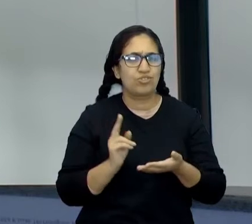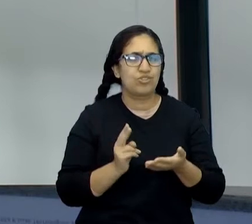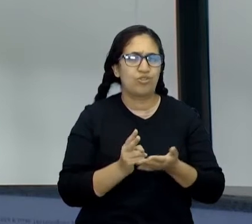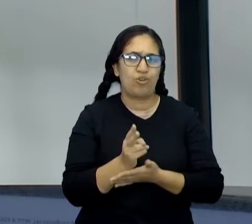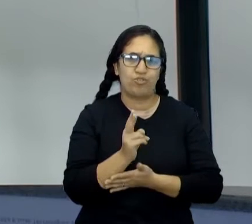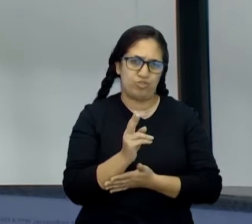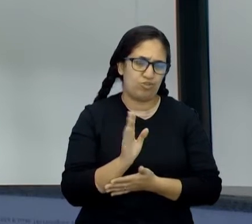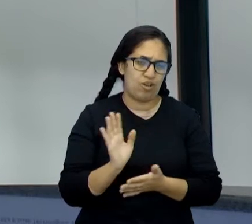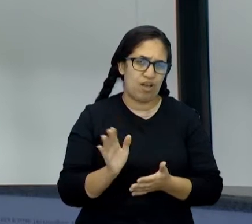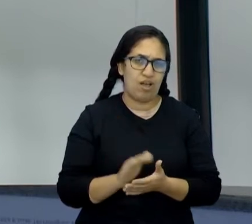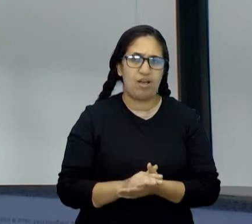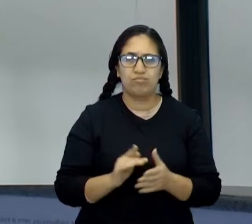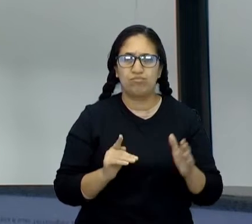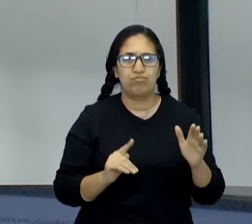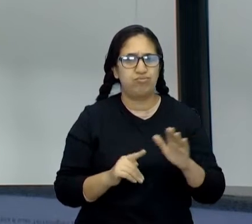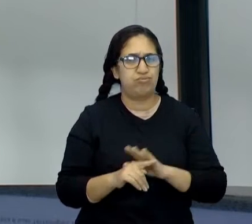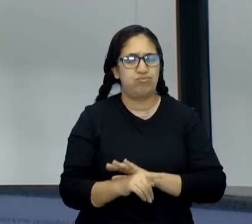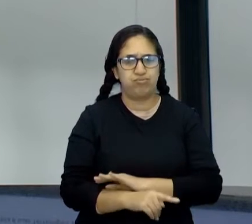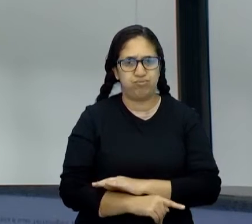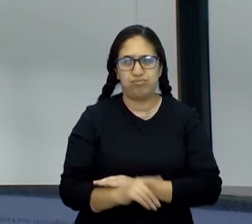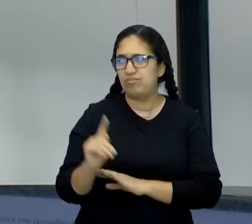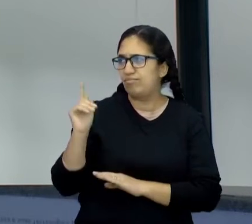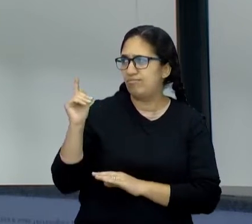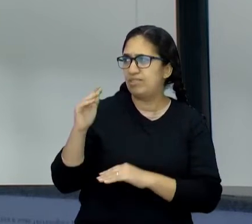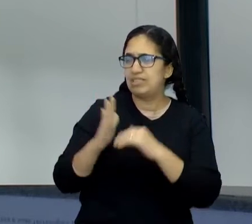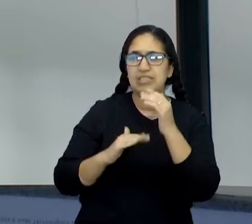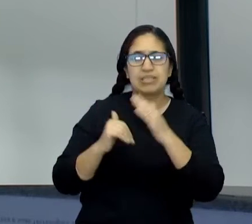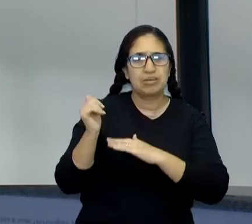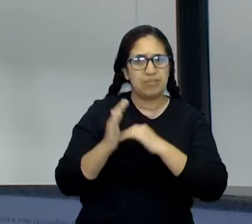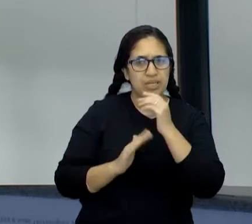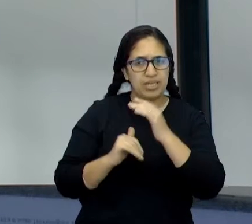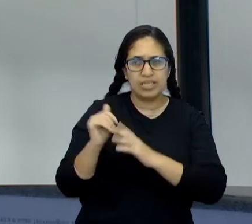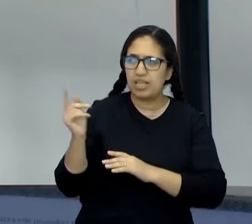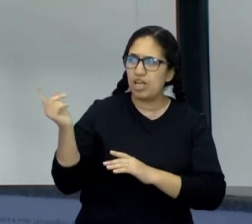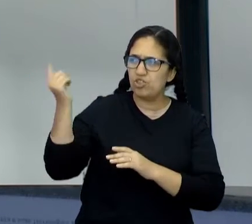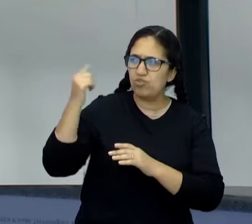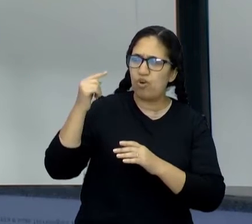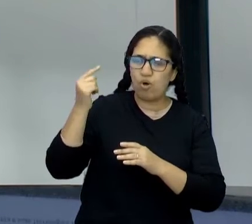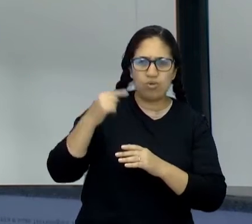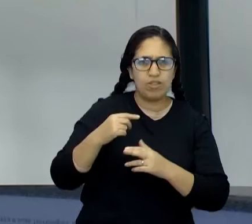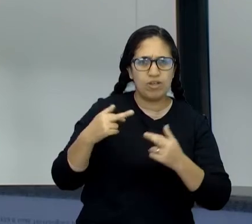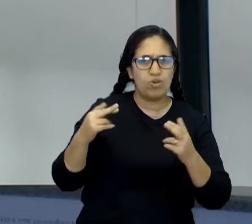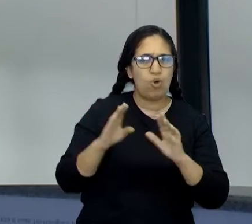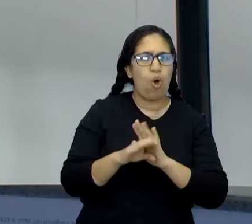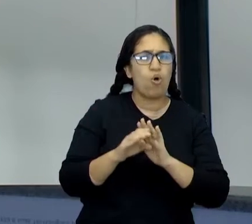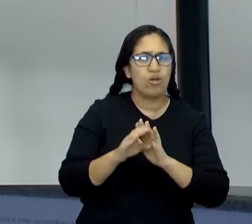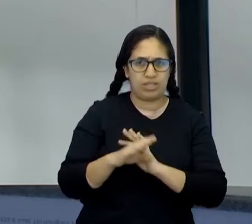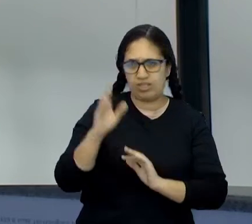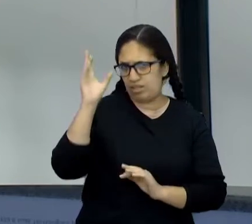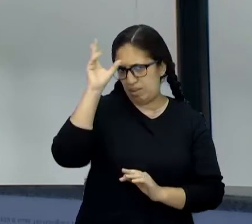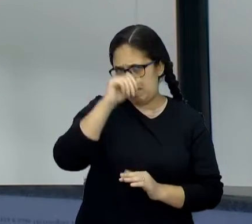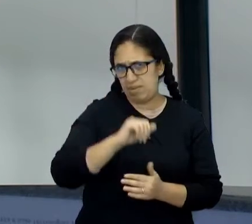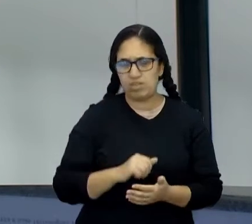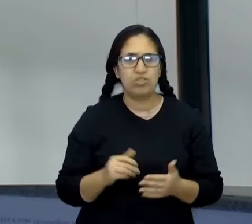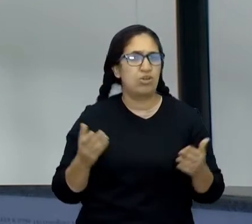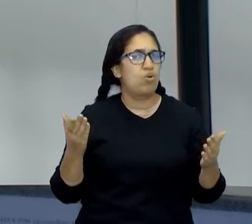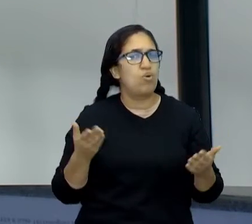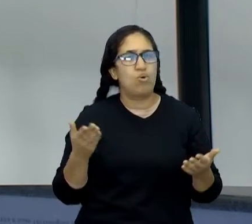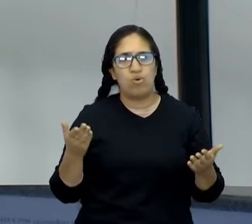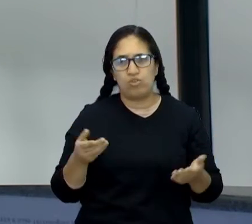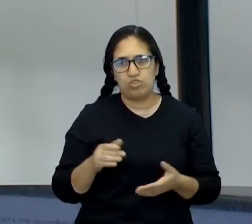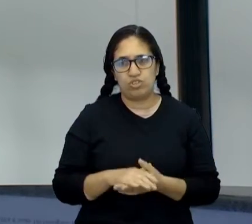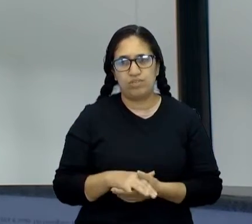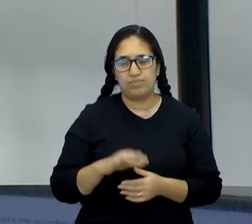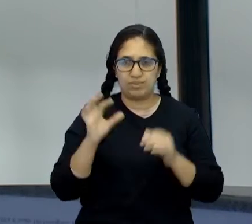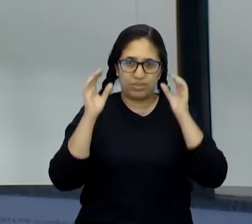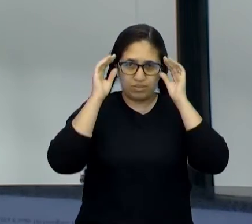continuar aprofundando essas habilidades e retomando os conceitos que nós já vimos até aqui. Então hoje, especificamente, nesta